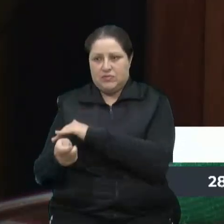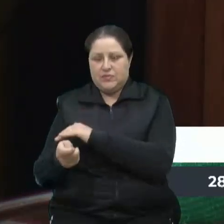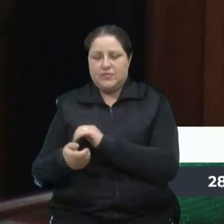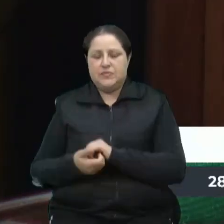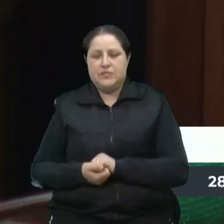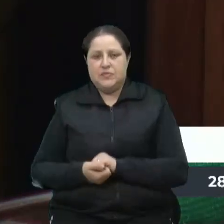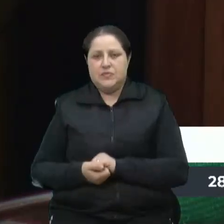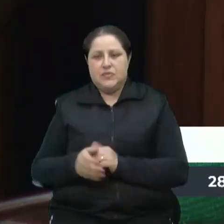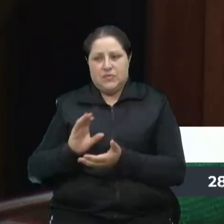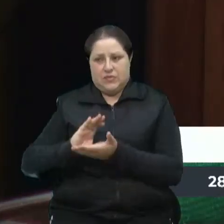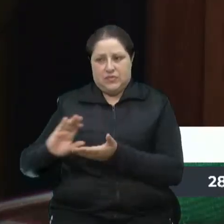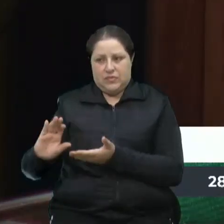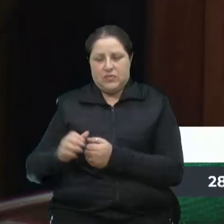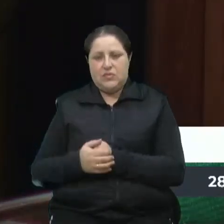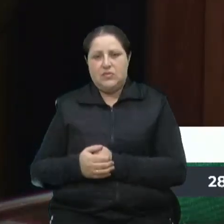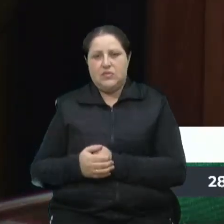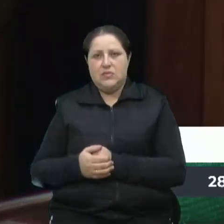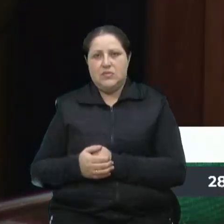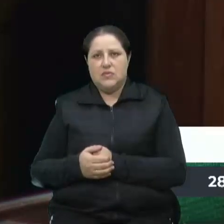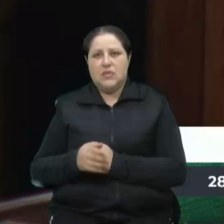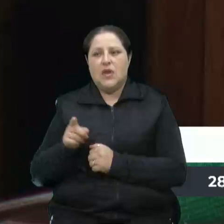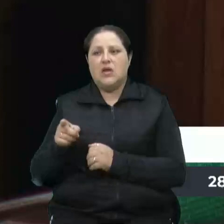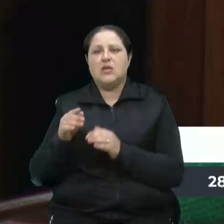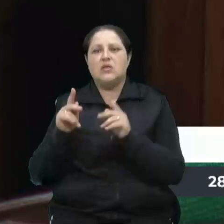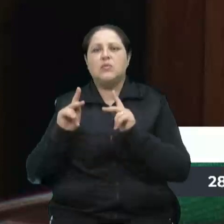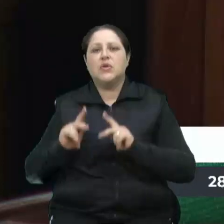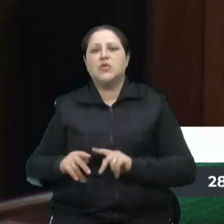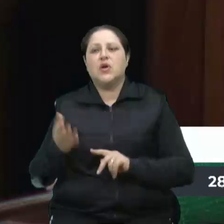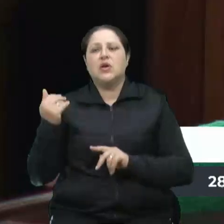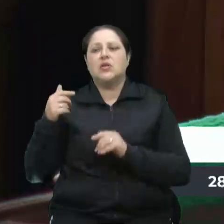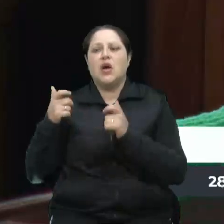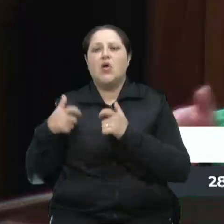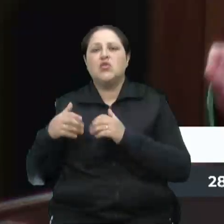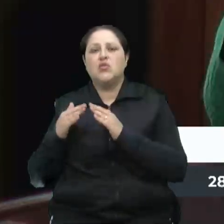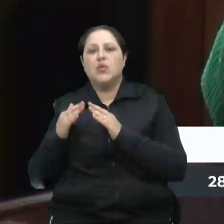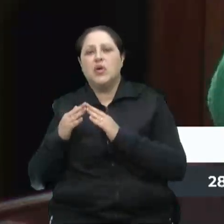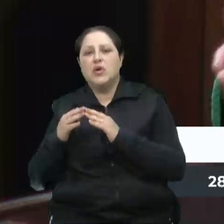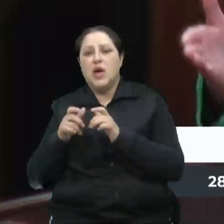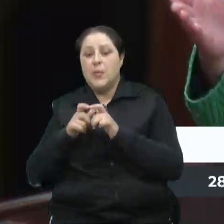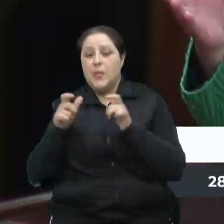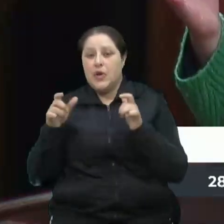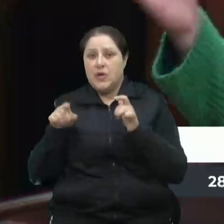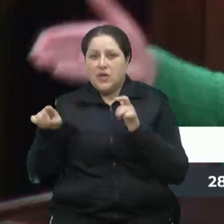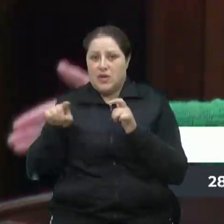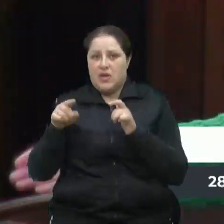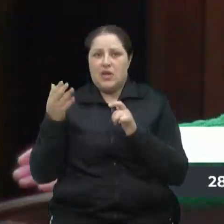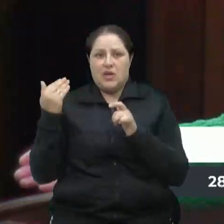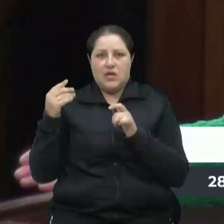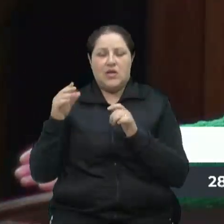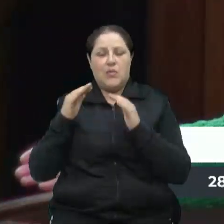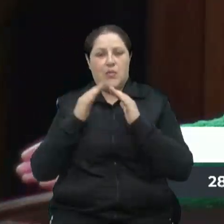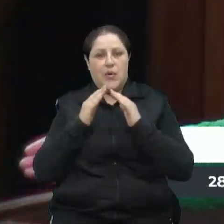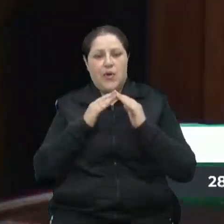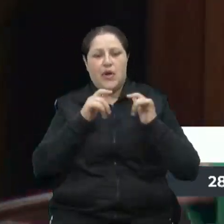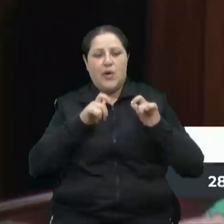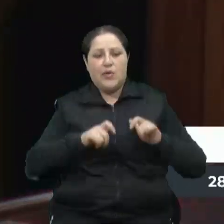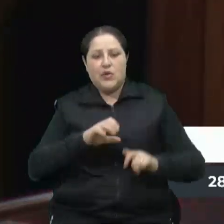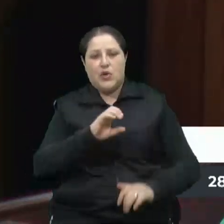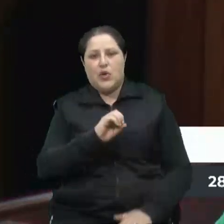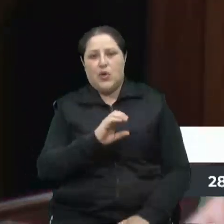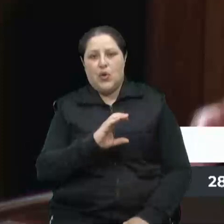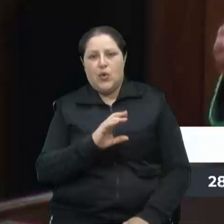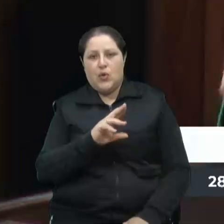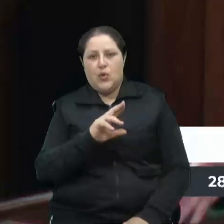Onde moravam essas pessoas? Boa parte dessas pessoas, elas moravam em ocupações